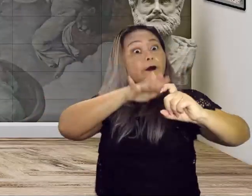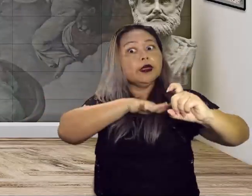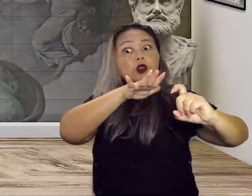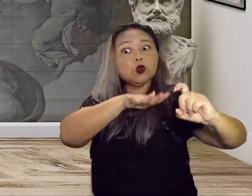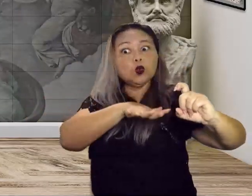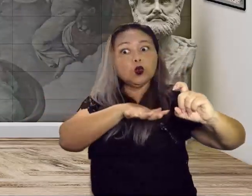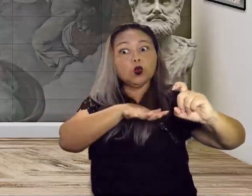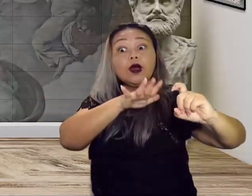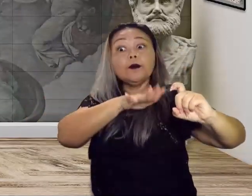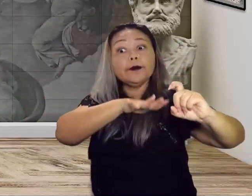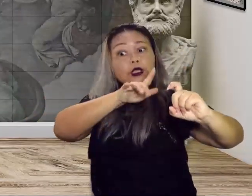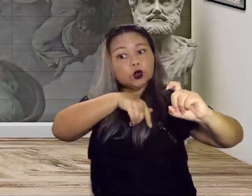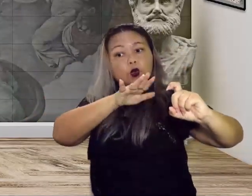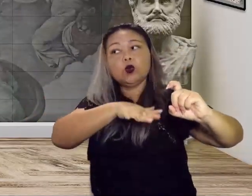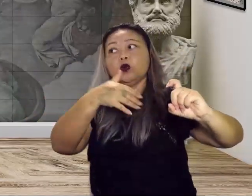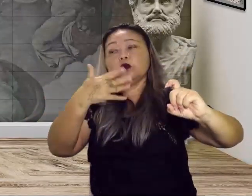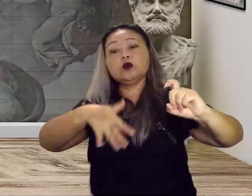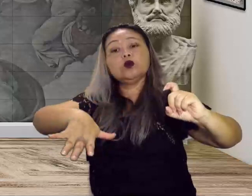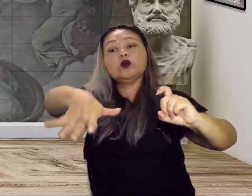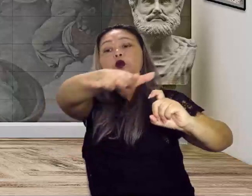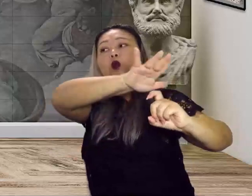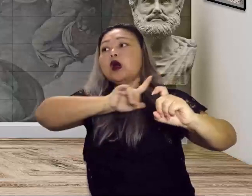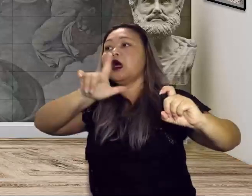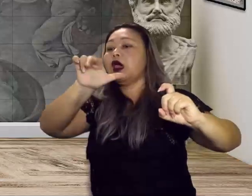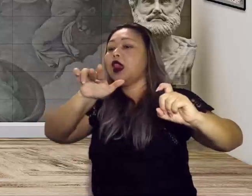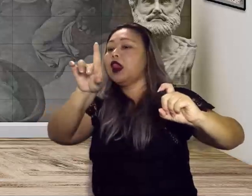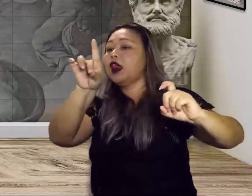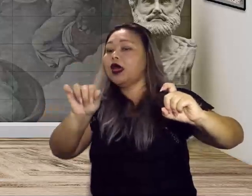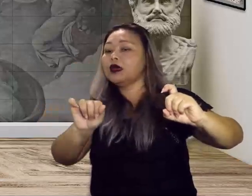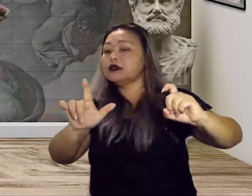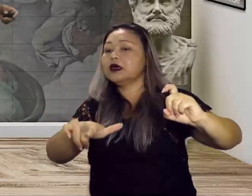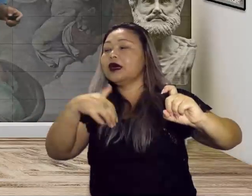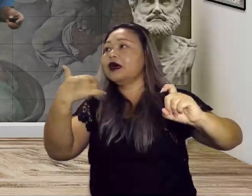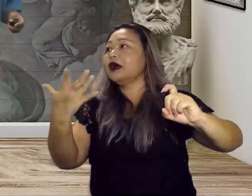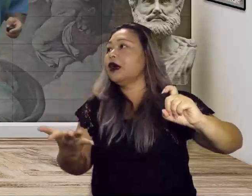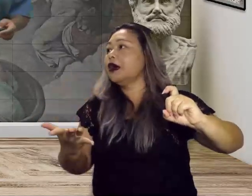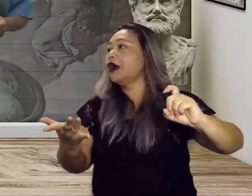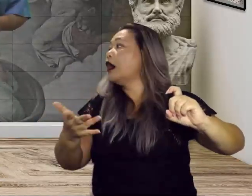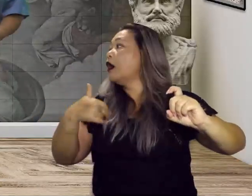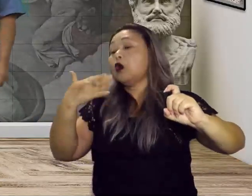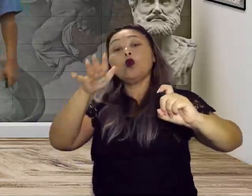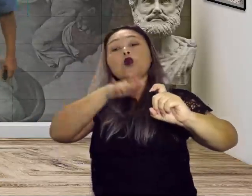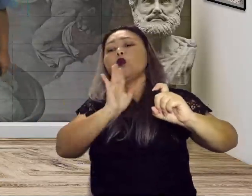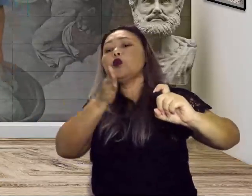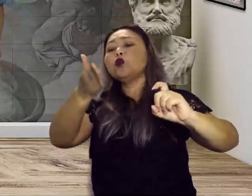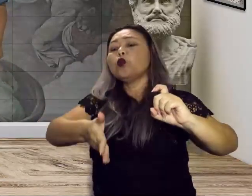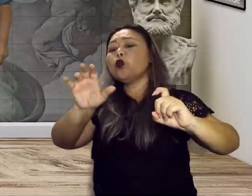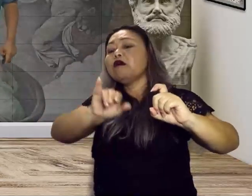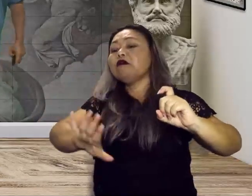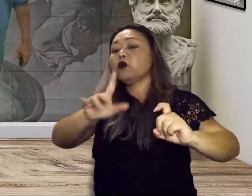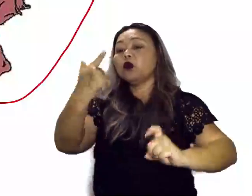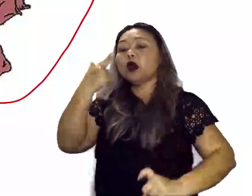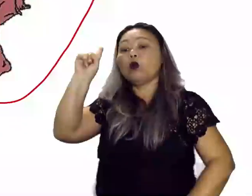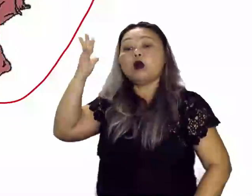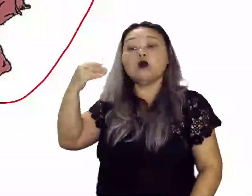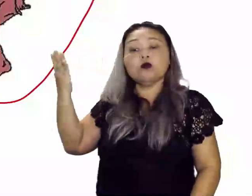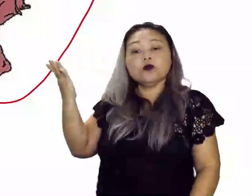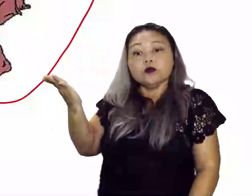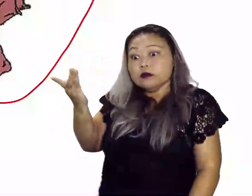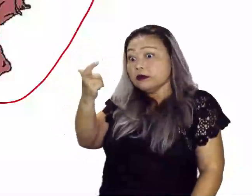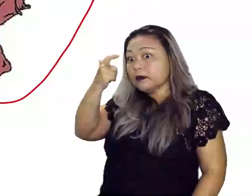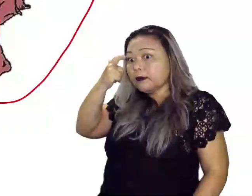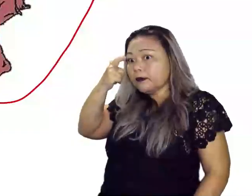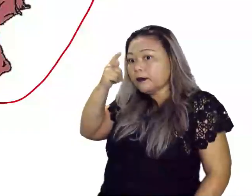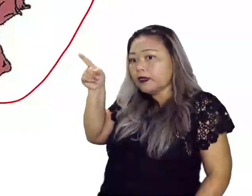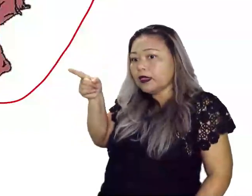tá? A questão mitológica. As lendas também. Qual é aquele mito central ali da figura?